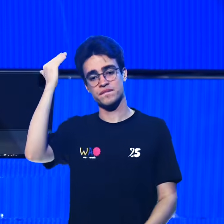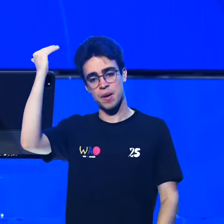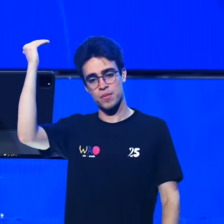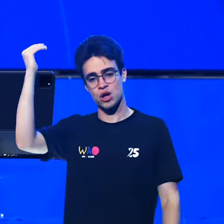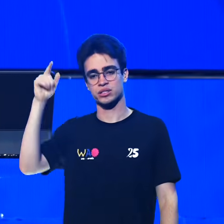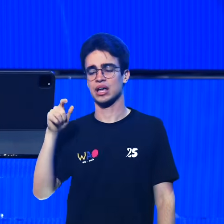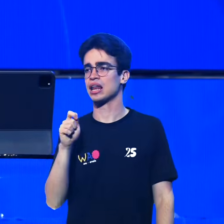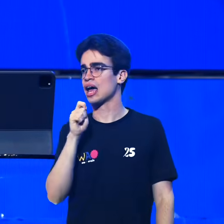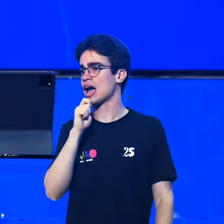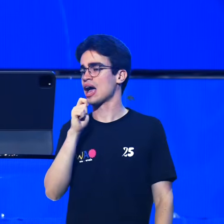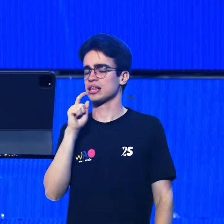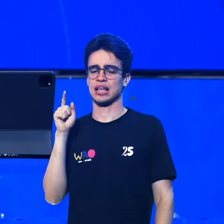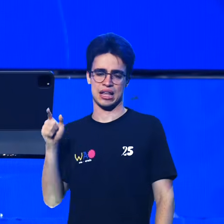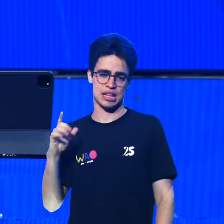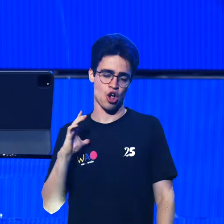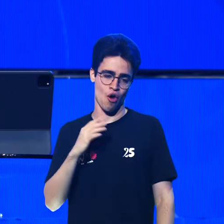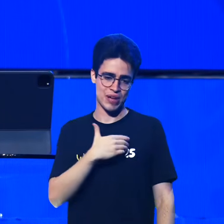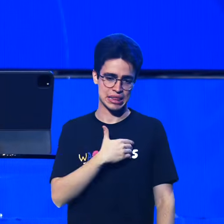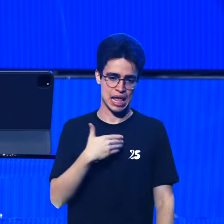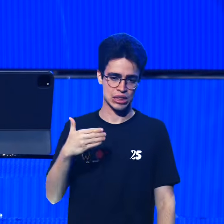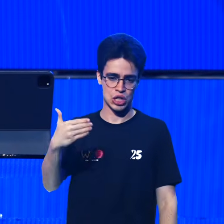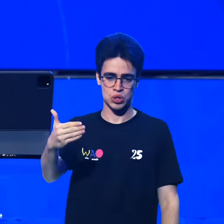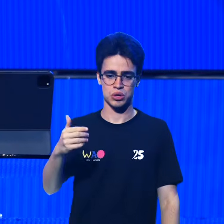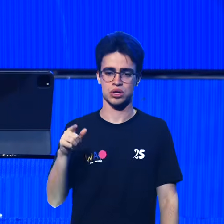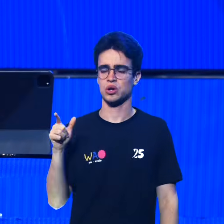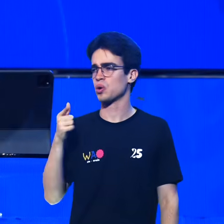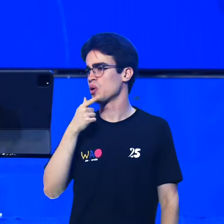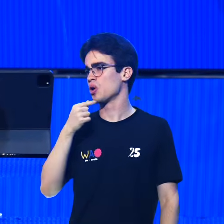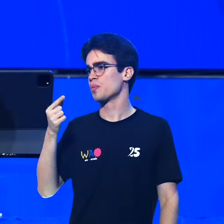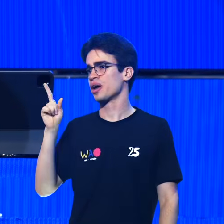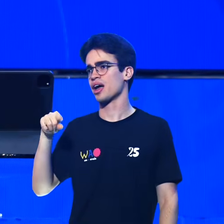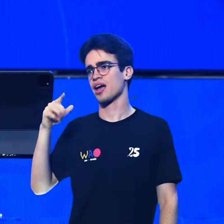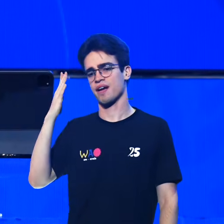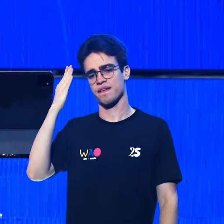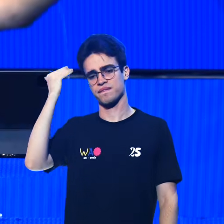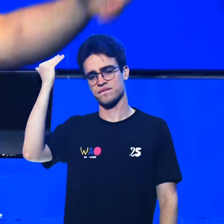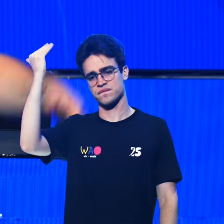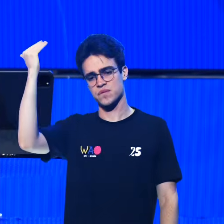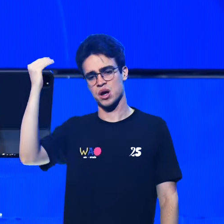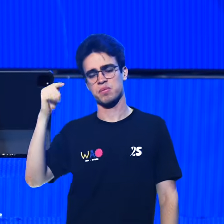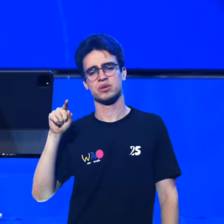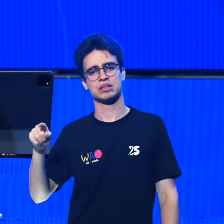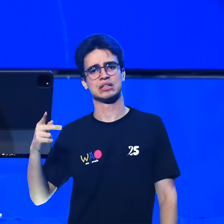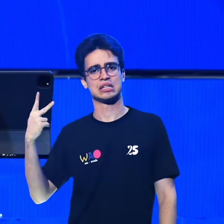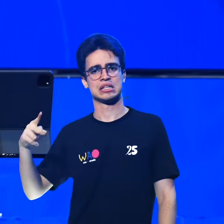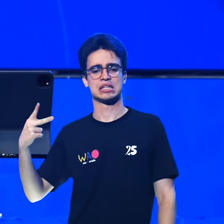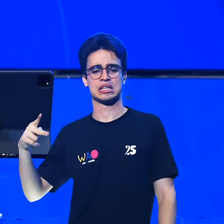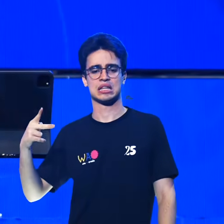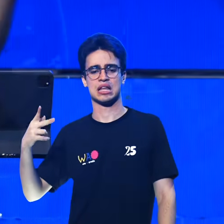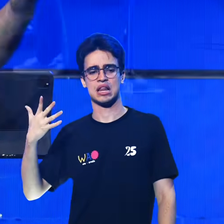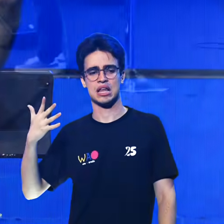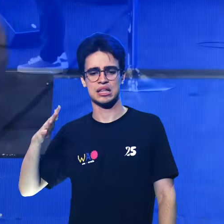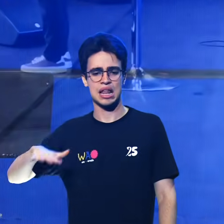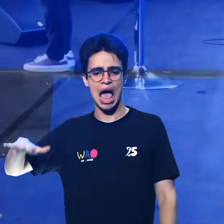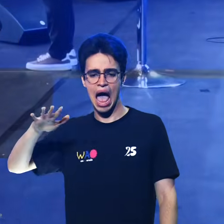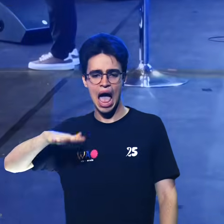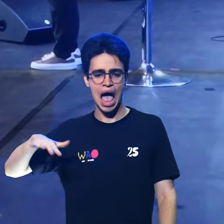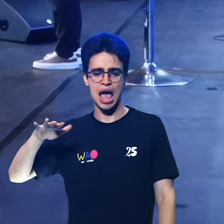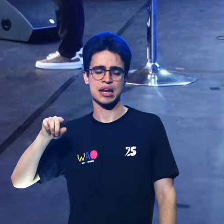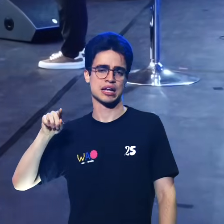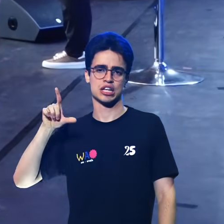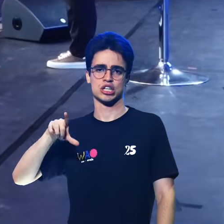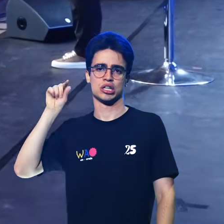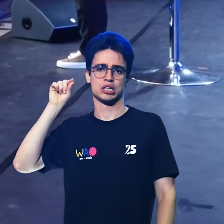numa área, ele está ainda se convertendo na nossa igreja. Ele é uma pessoa bem reconhecida na área que ele